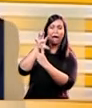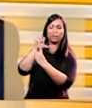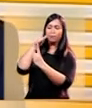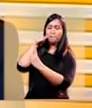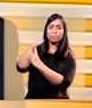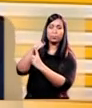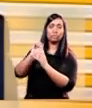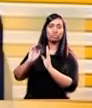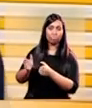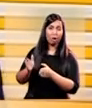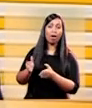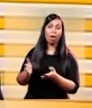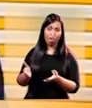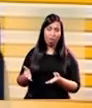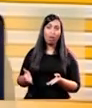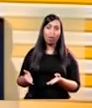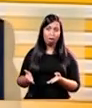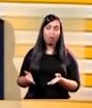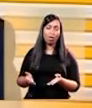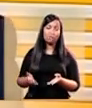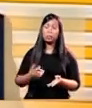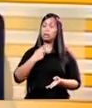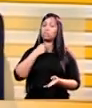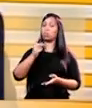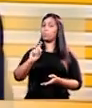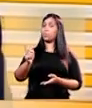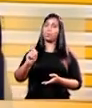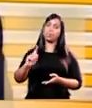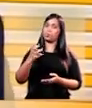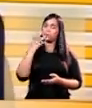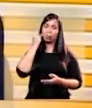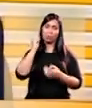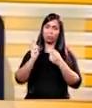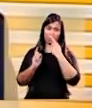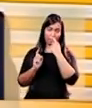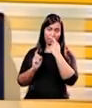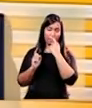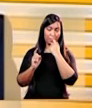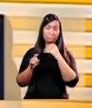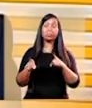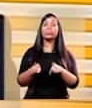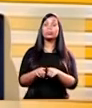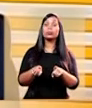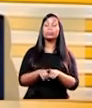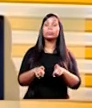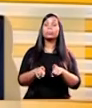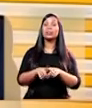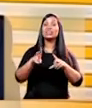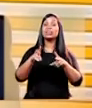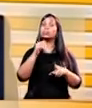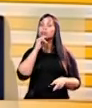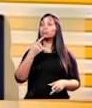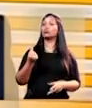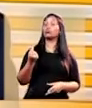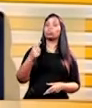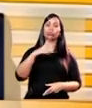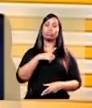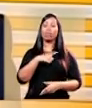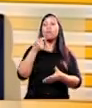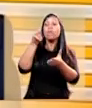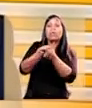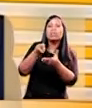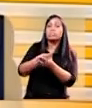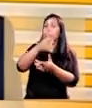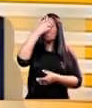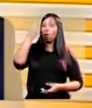agressivas que já agrediram, não estou nem dizendo homicídio, mas então essas pessoas não têm condições. Né? Em relação a questões materiais, não